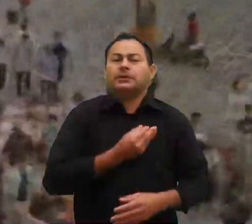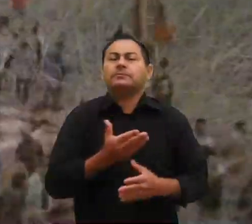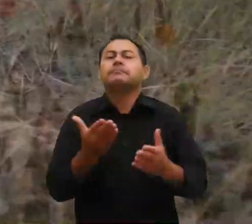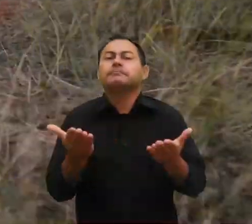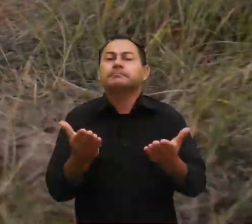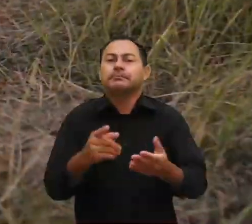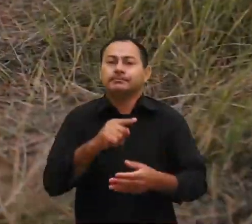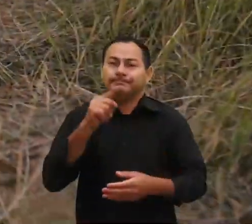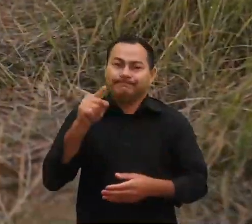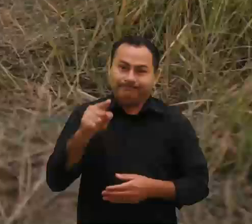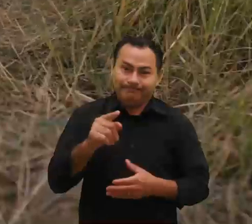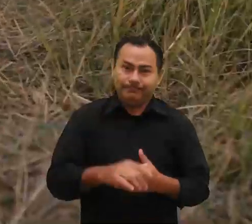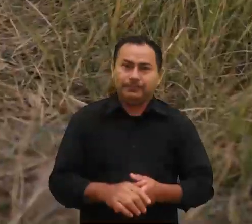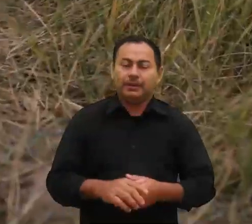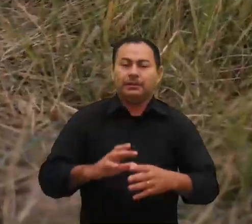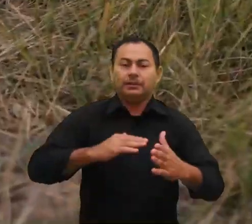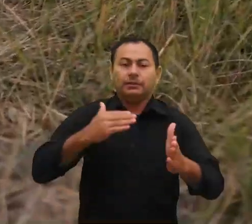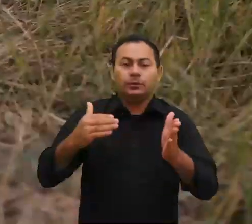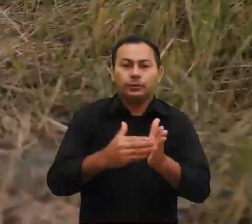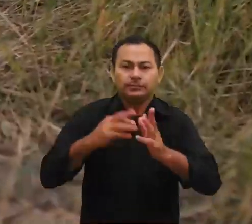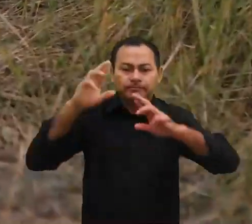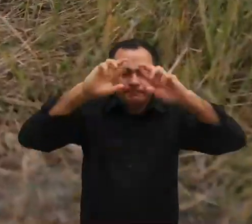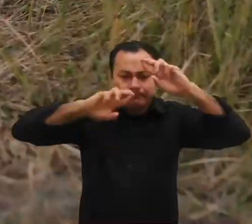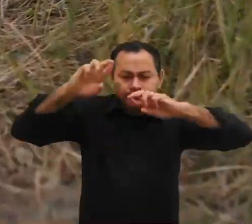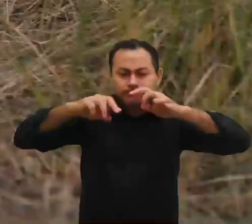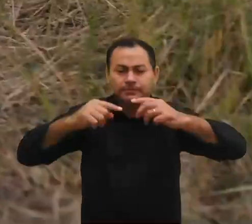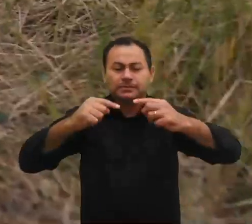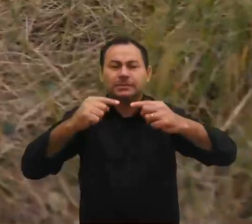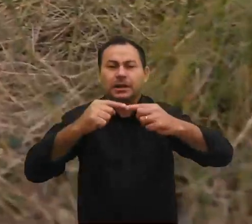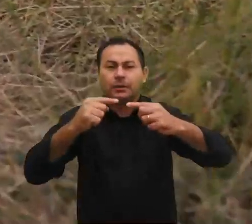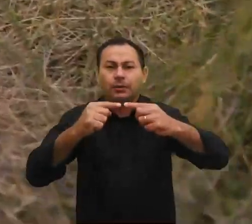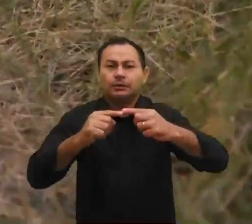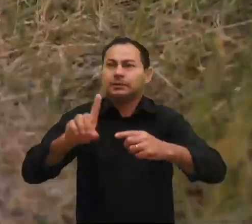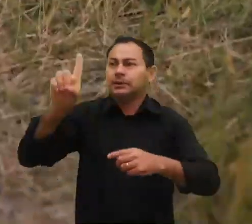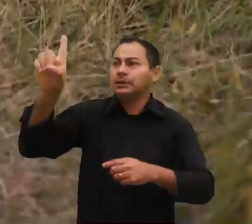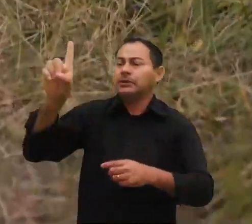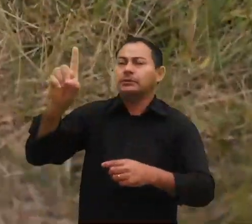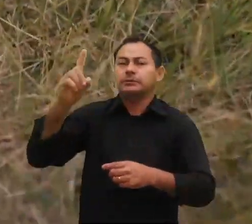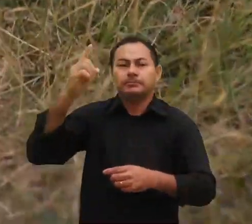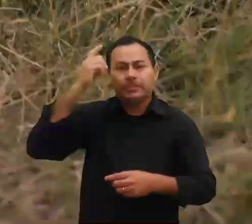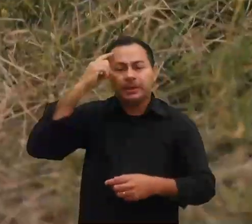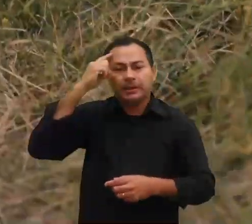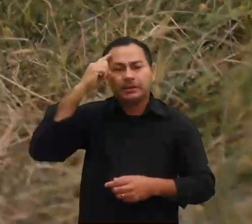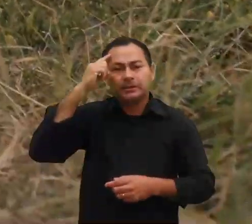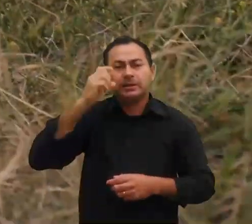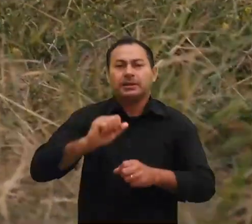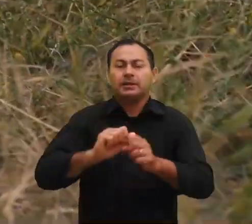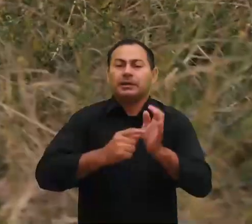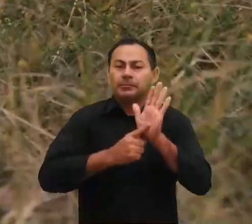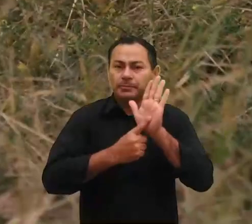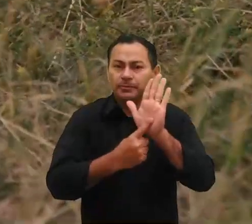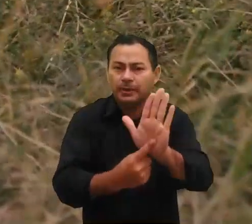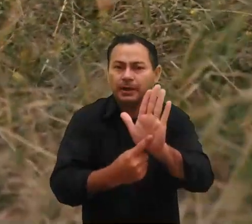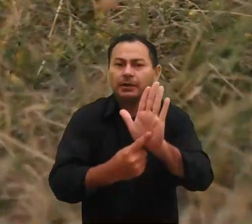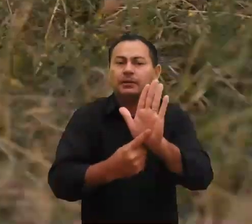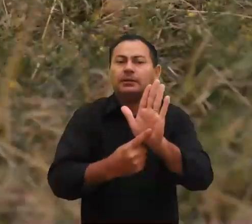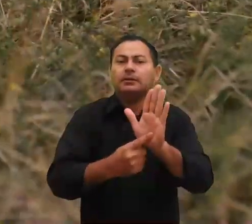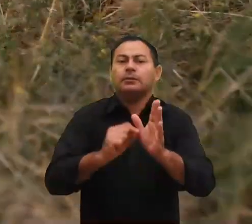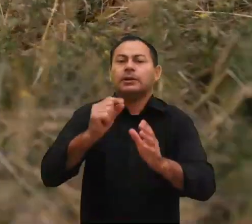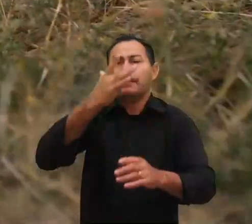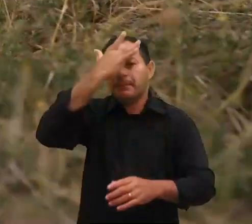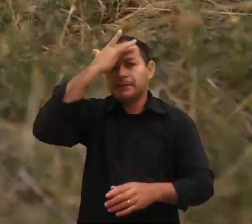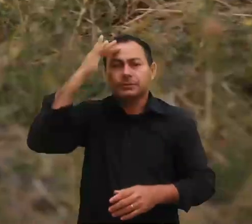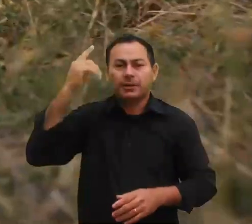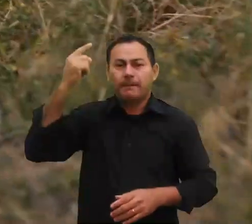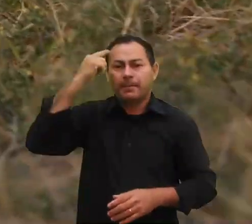vida? Em última análise, você baseia tudo isso de acordo com o que Deus pensa, declara e revela, ou sobre o que o